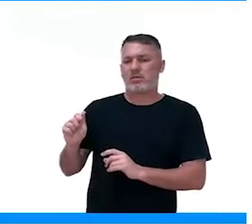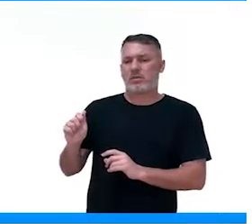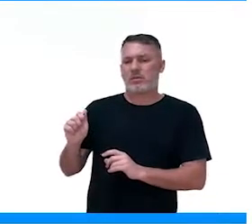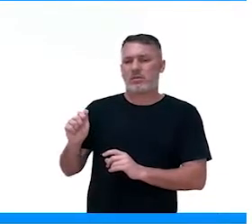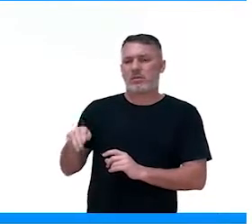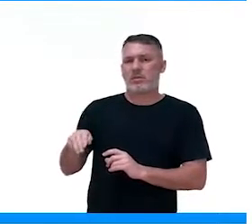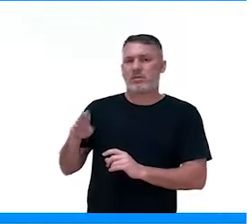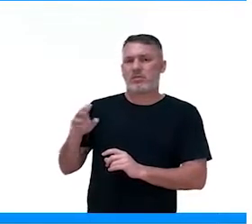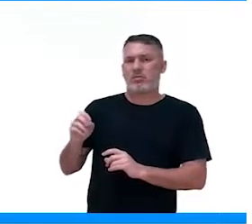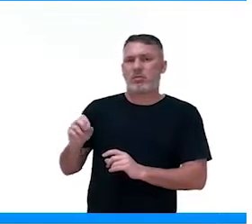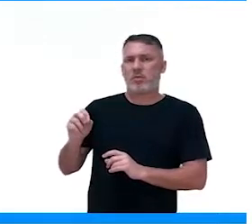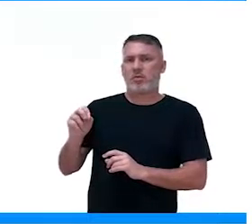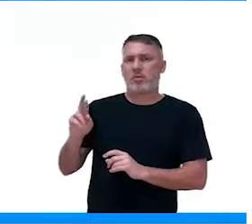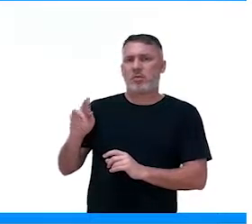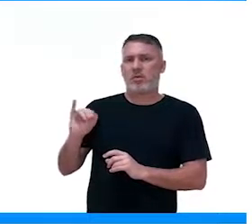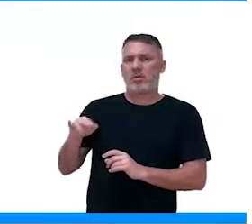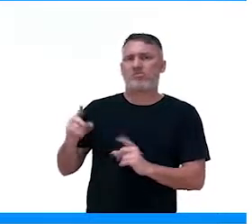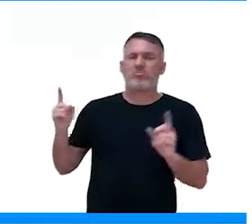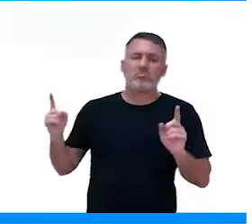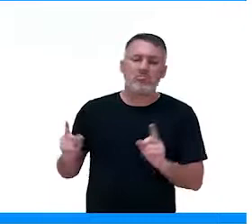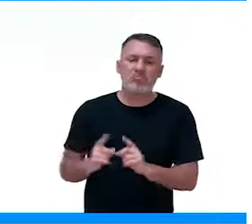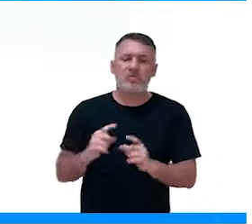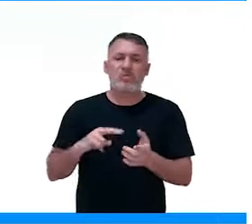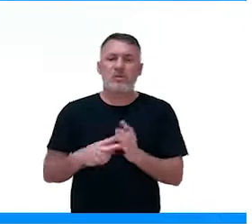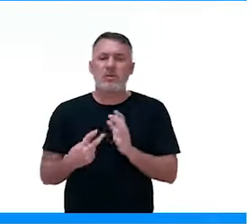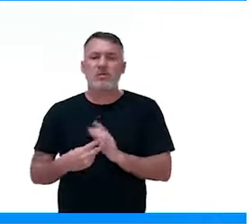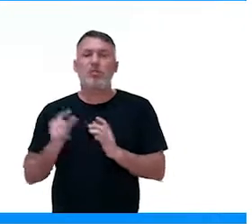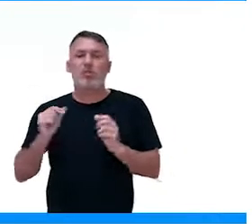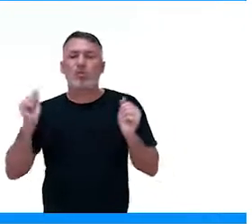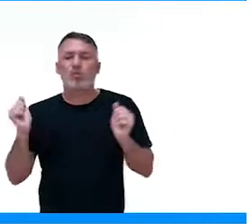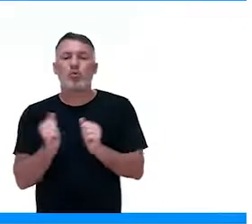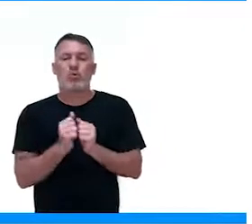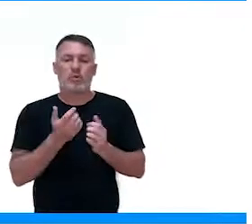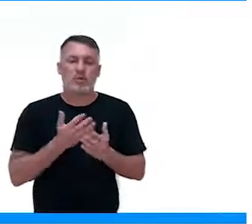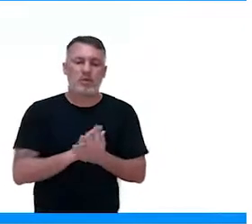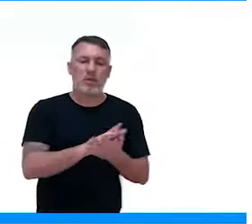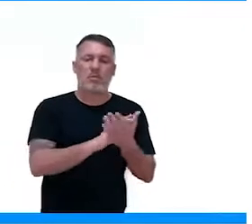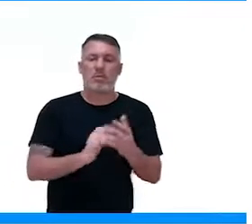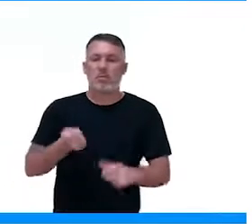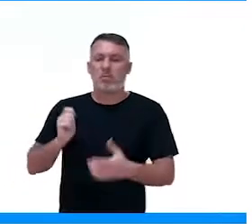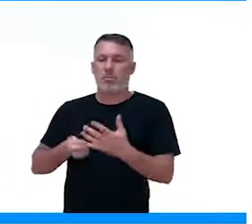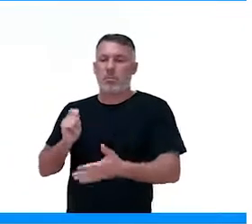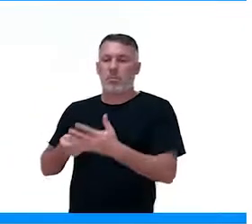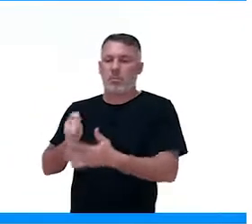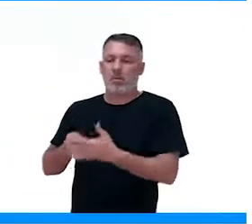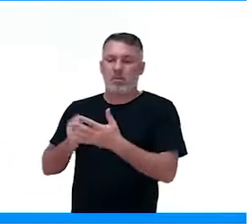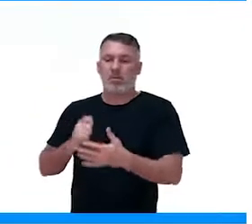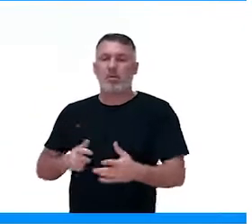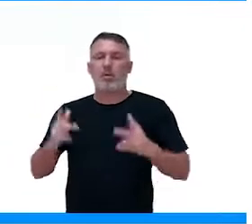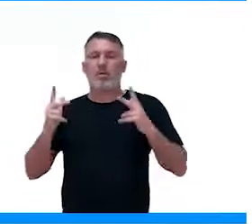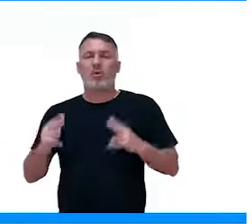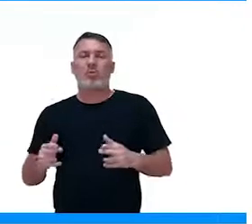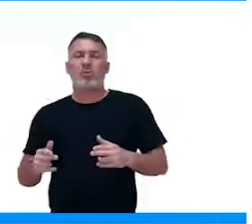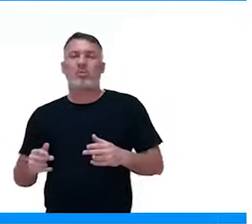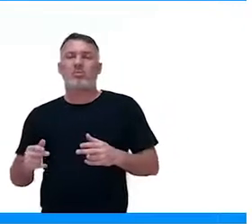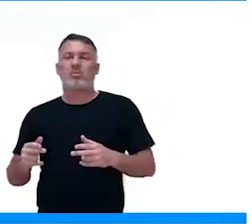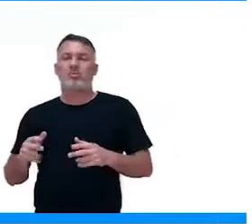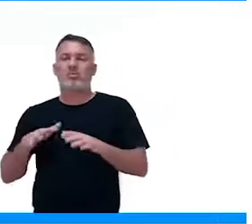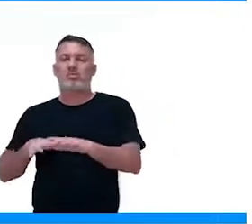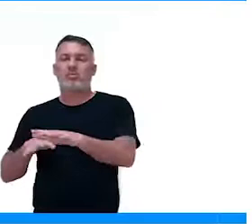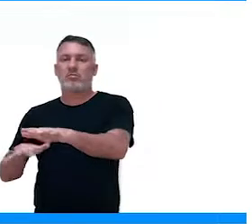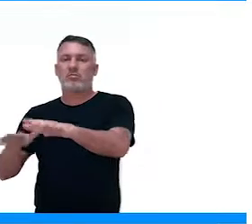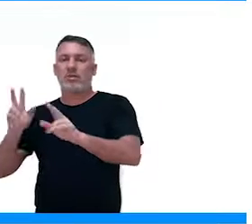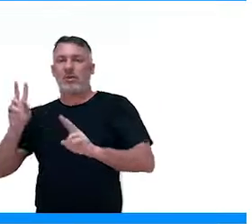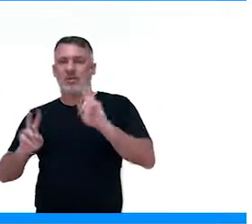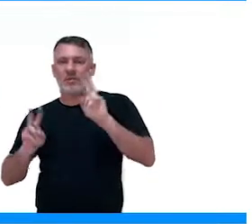junção coração mais samba mais tamborim, refere-se ao mesmo tempo a elementos que compõem uma escola de samba e a situação